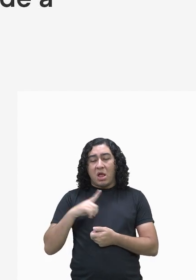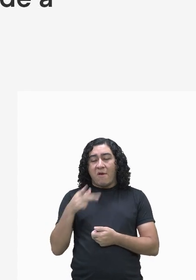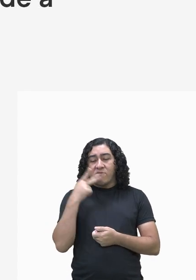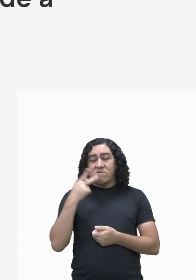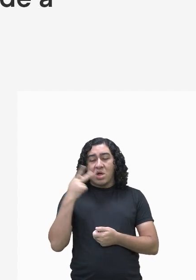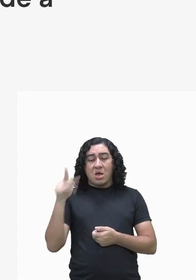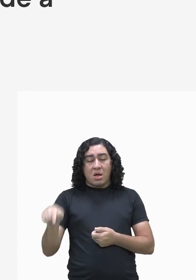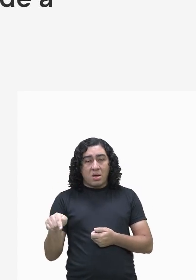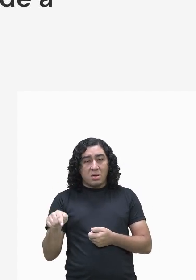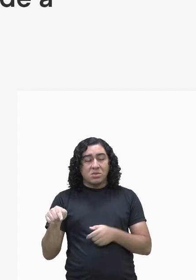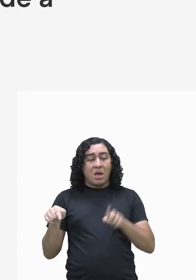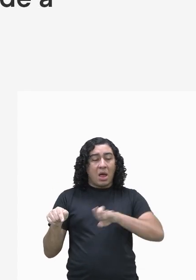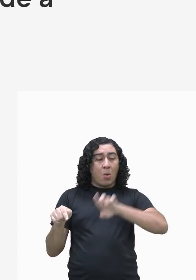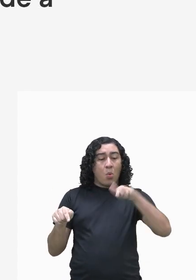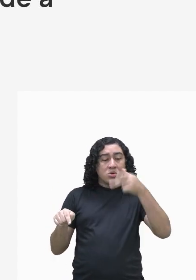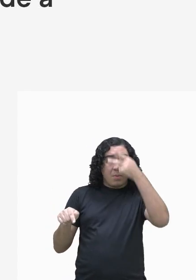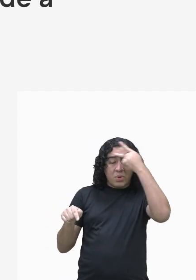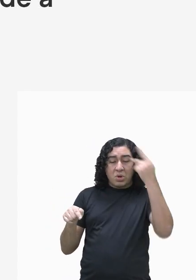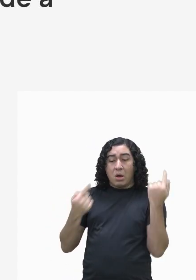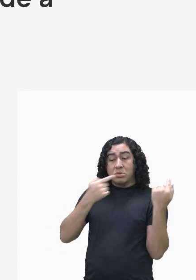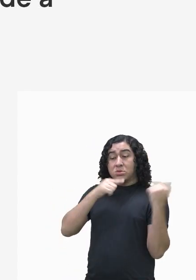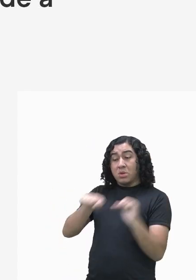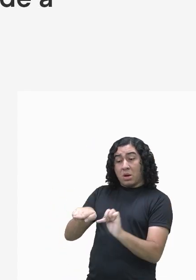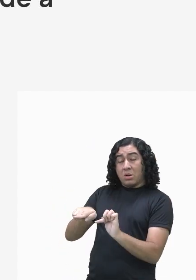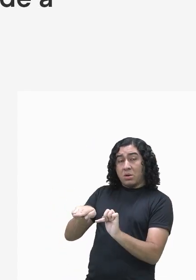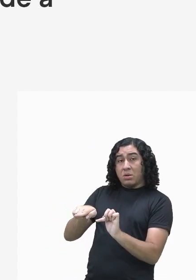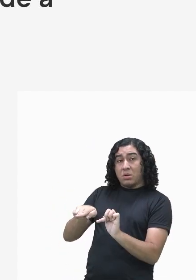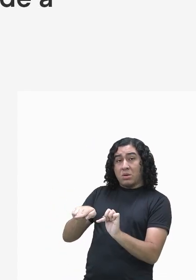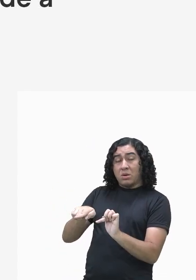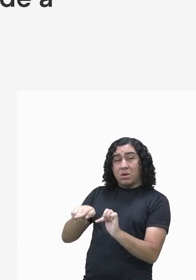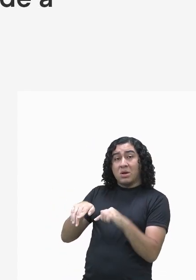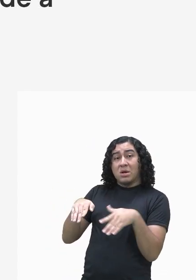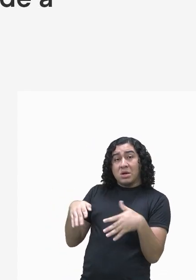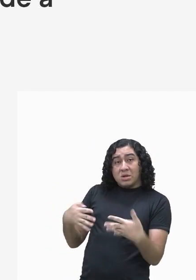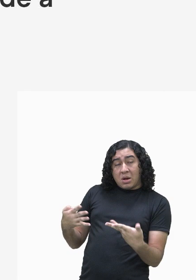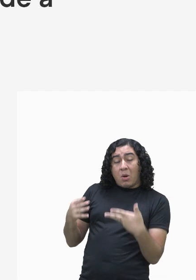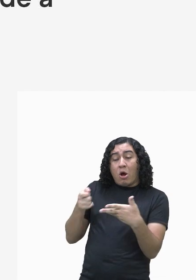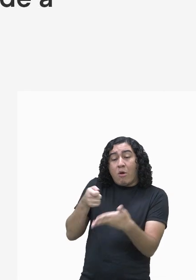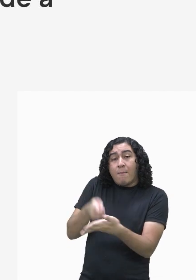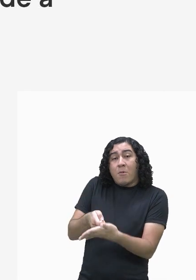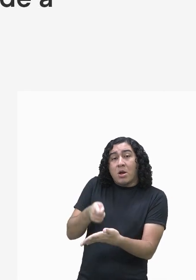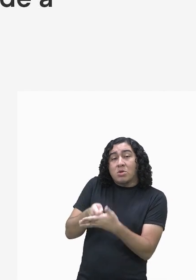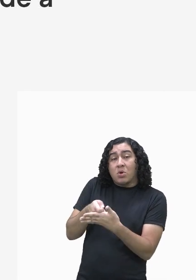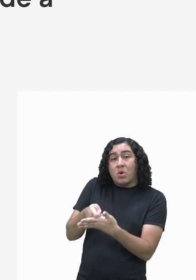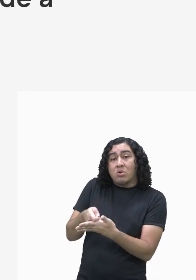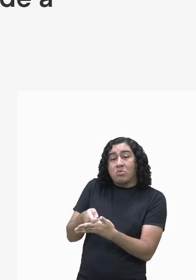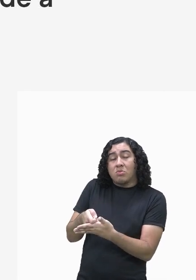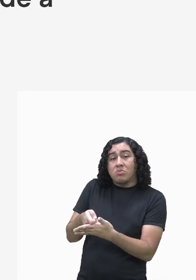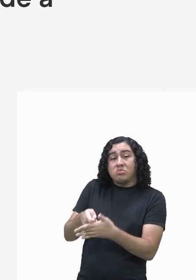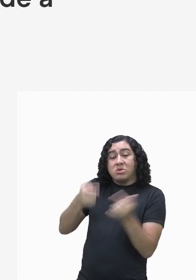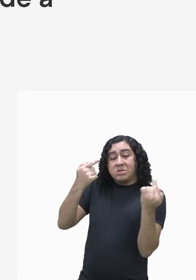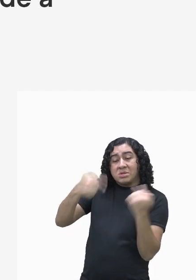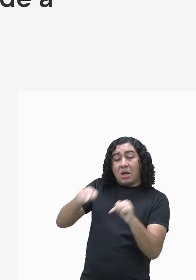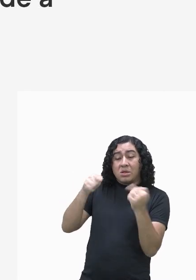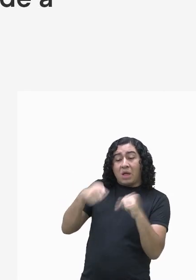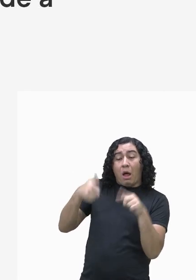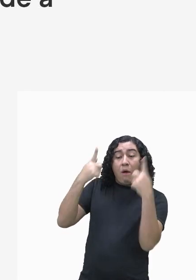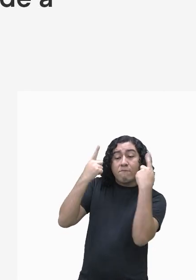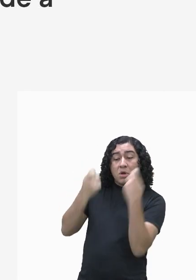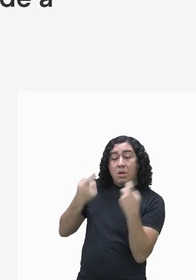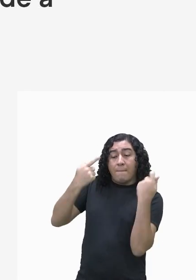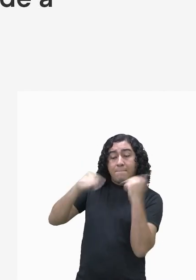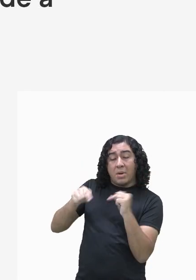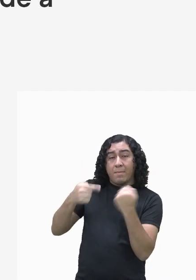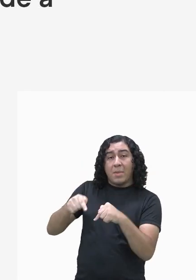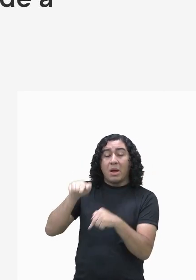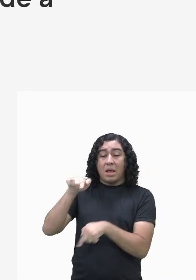assim. Então, ele foi contrariado. Ele foi forçado por meio de ameaças a fazer